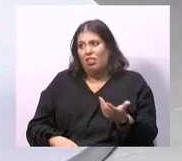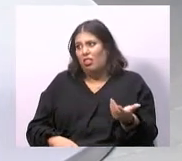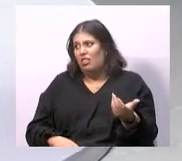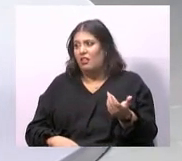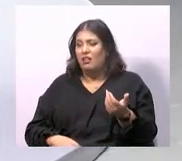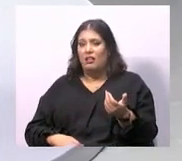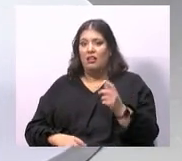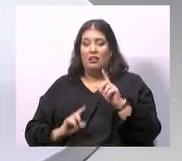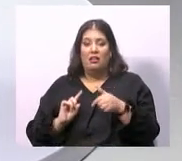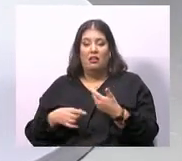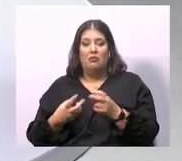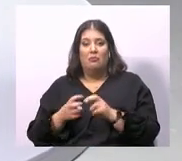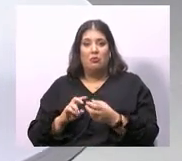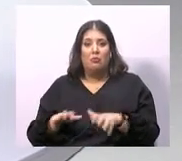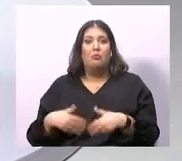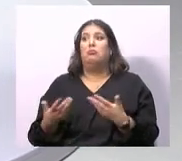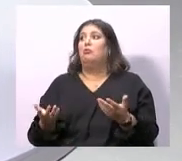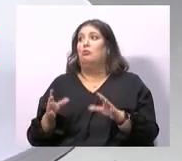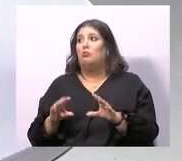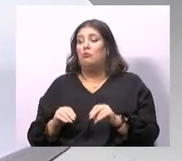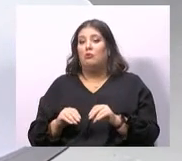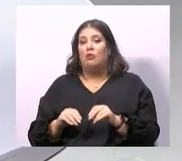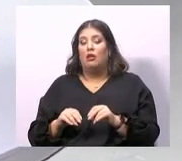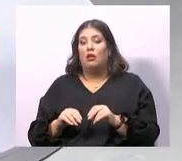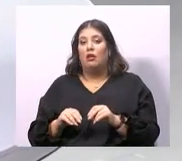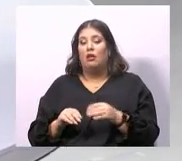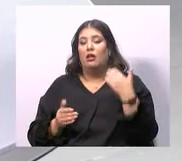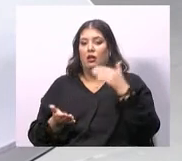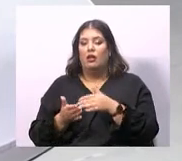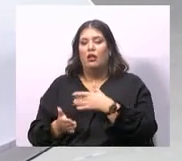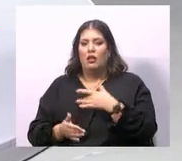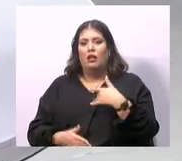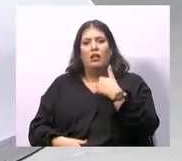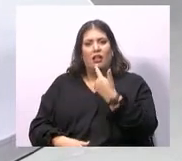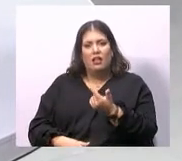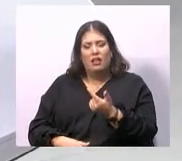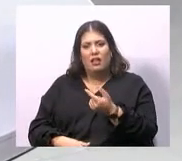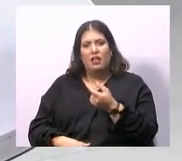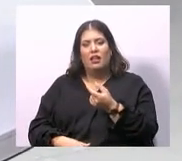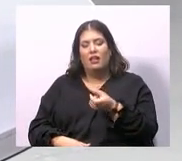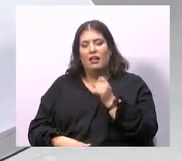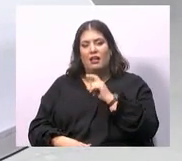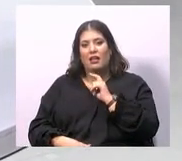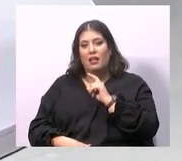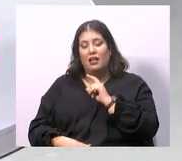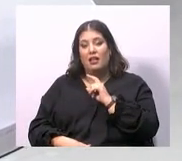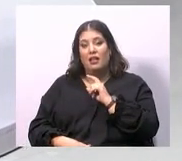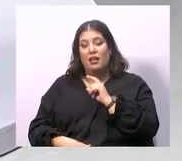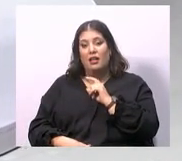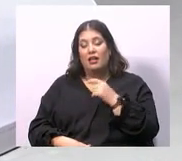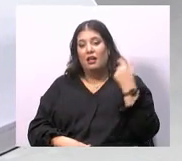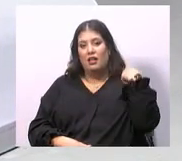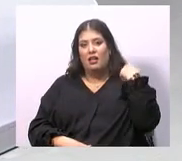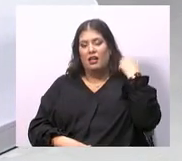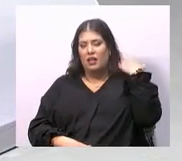um problema qualquer, que não sei o que será. O último médico disse-me assim: se calhar é capaz de ser da coluna. É